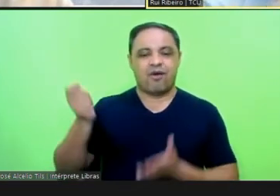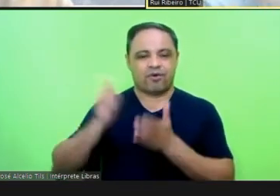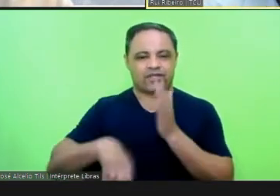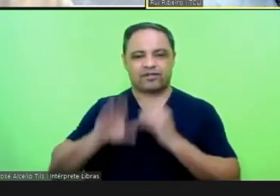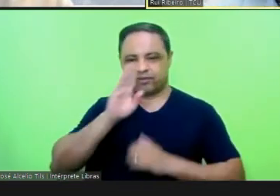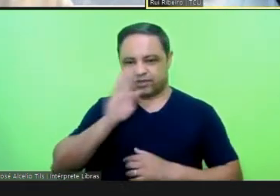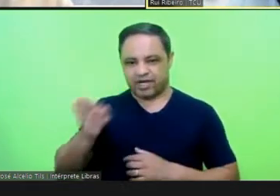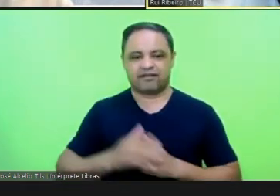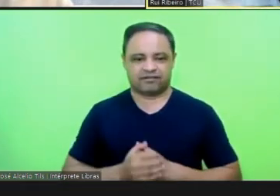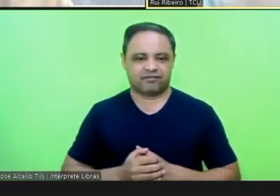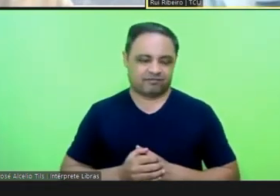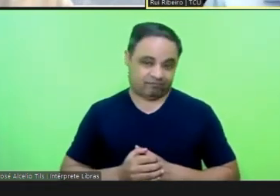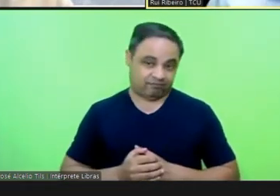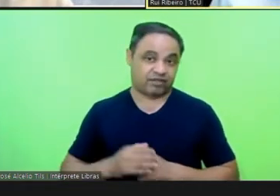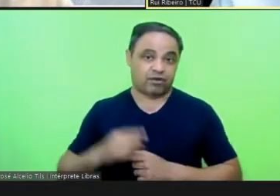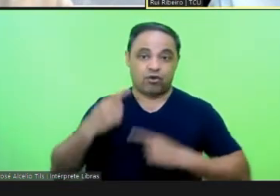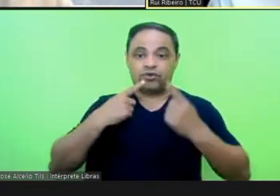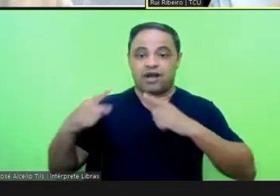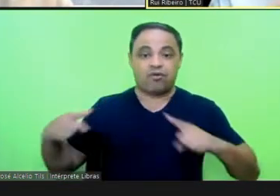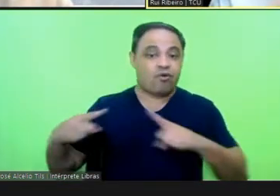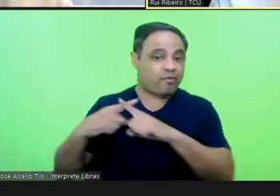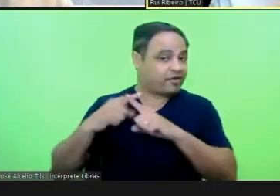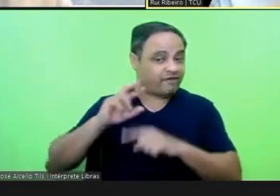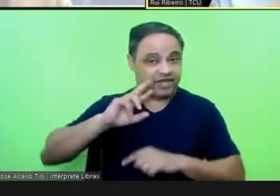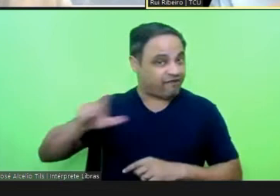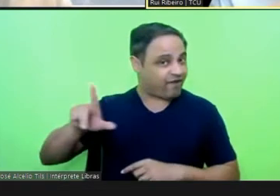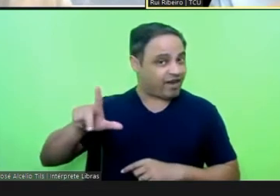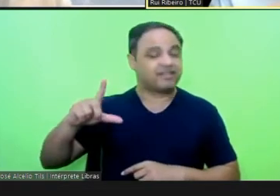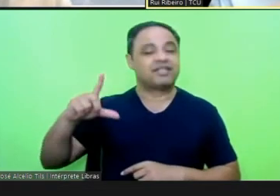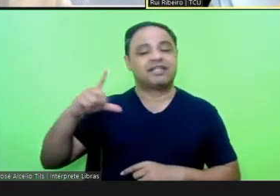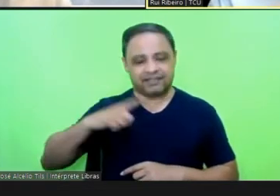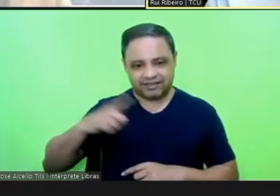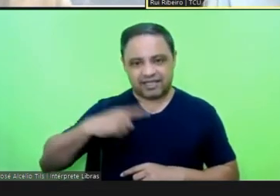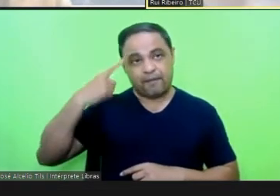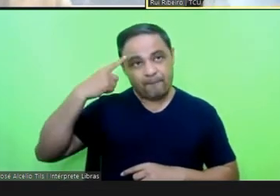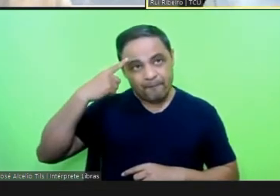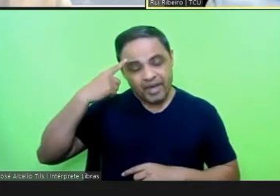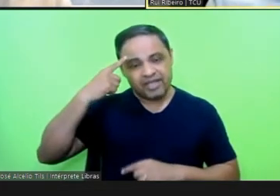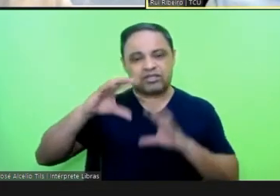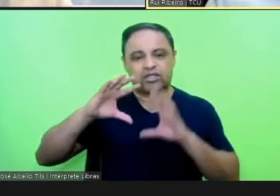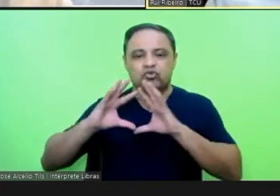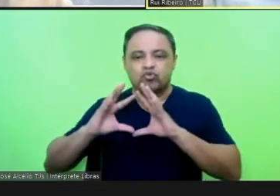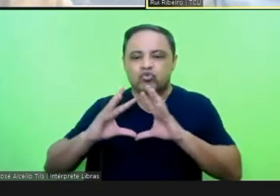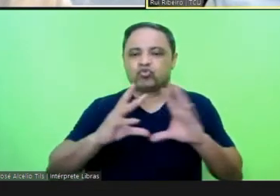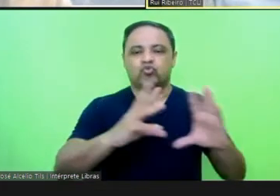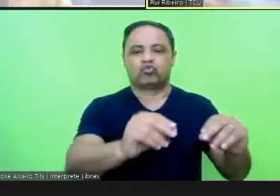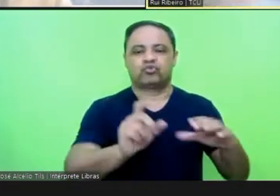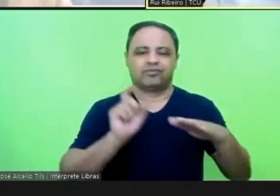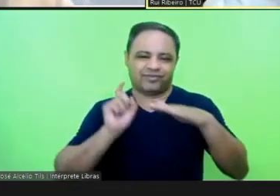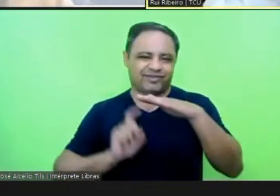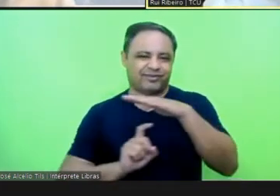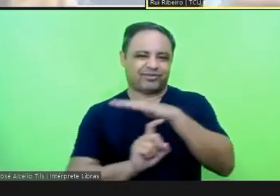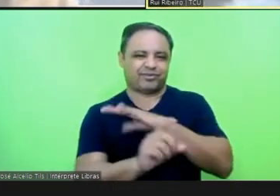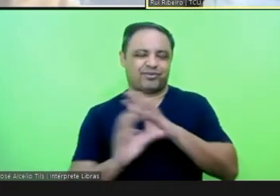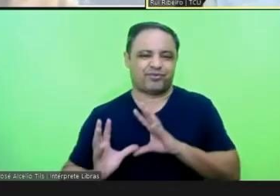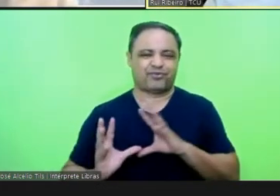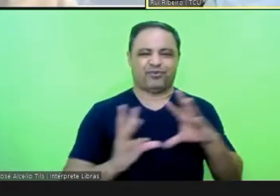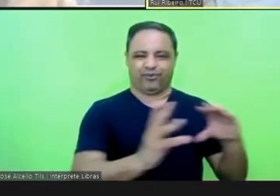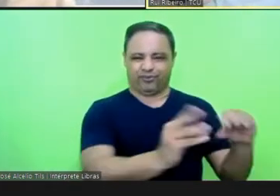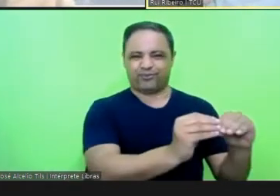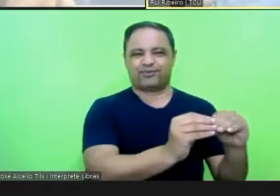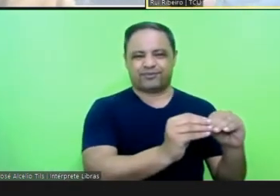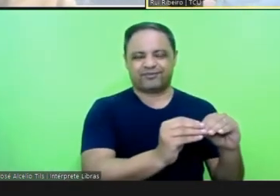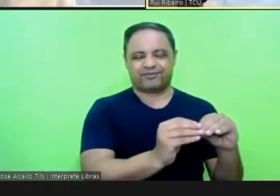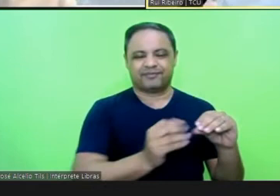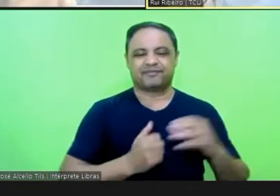O diálogo competitivo, não. O diálogo competitivo, ele já pensa numa solução do submarino, vamos dizer assim, ele pensa no